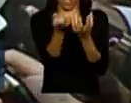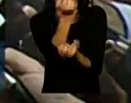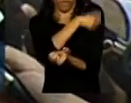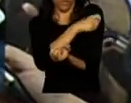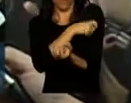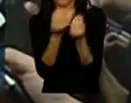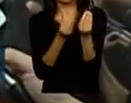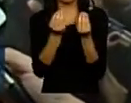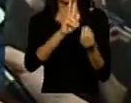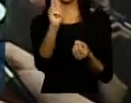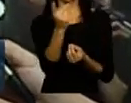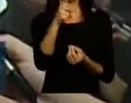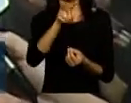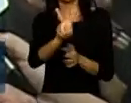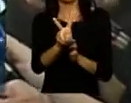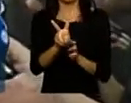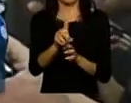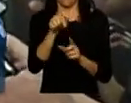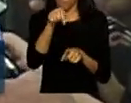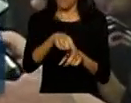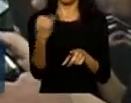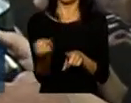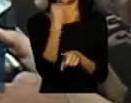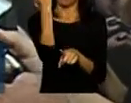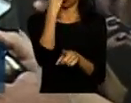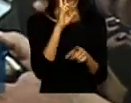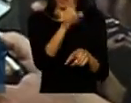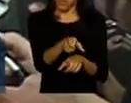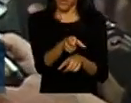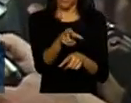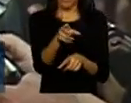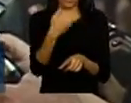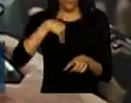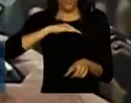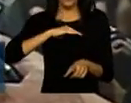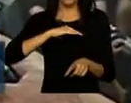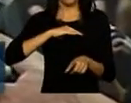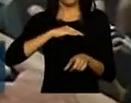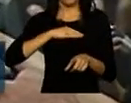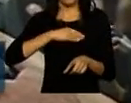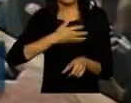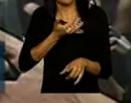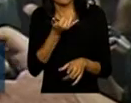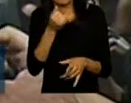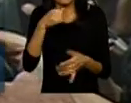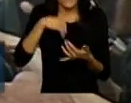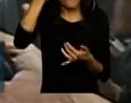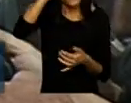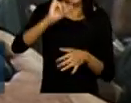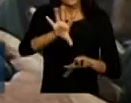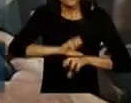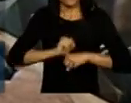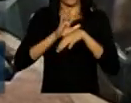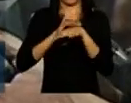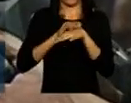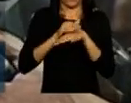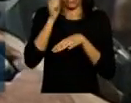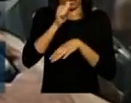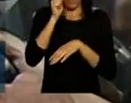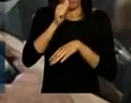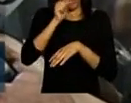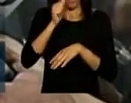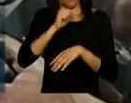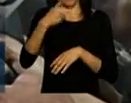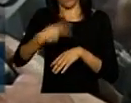Esse é um passo muito importante além de estarmos protegendo as futuras mulheres brasileiras Além de estar no